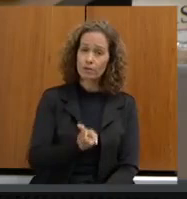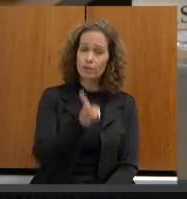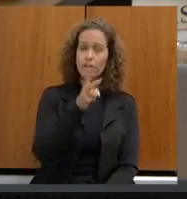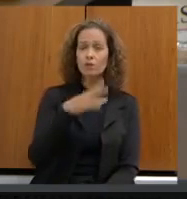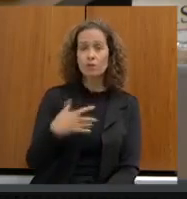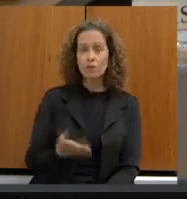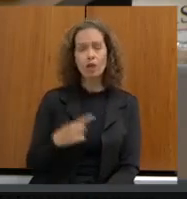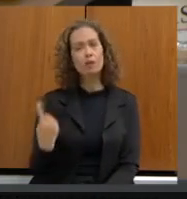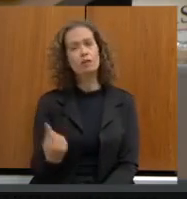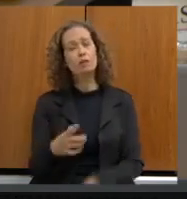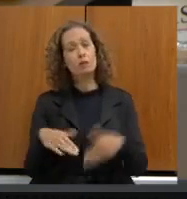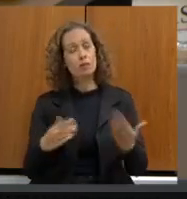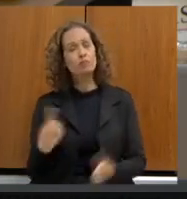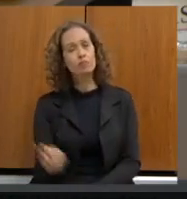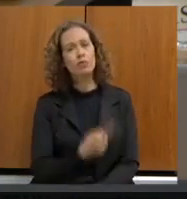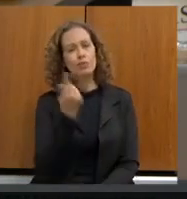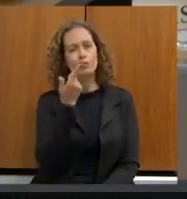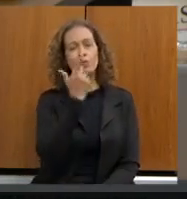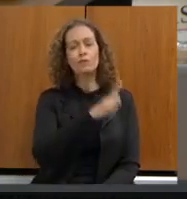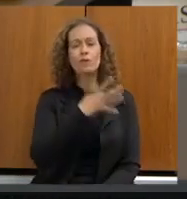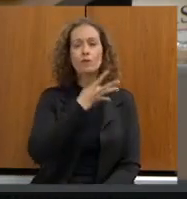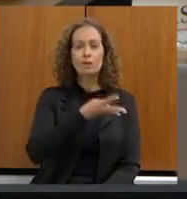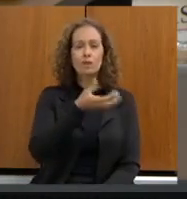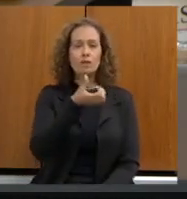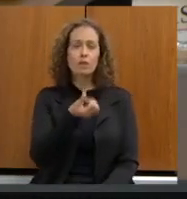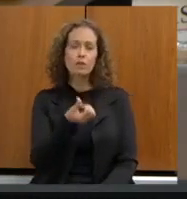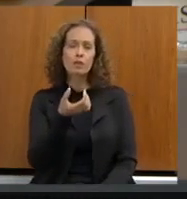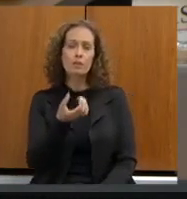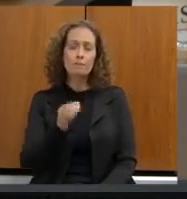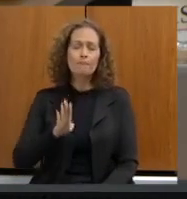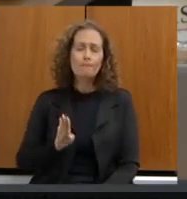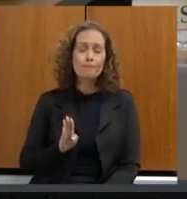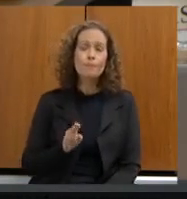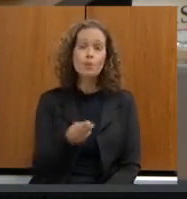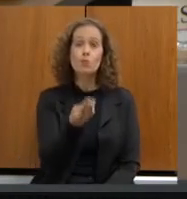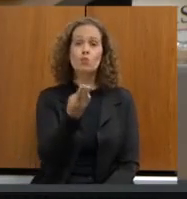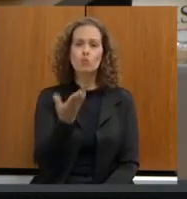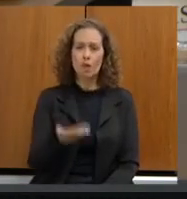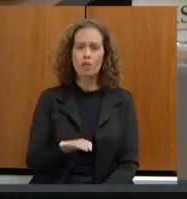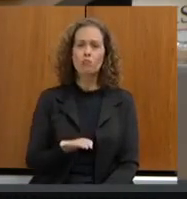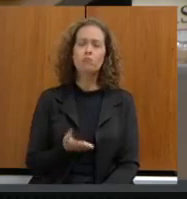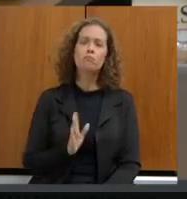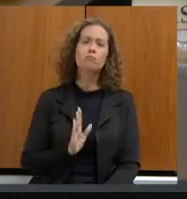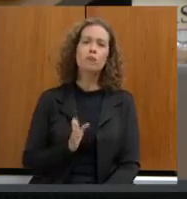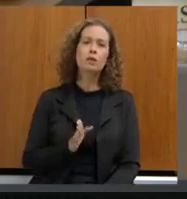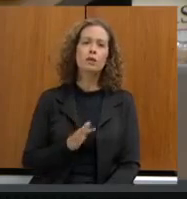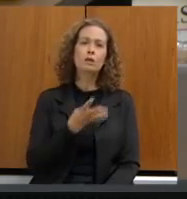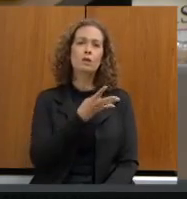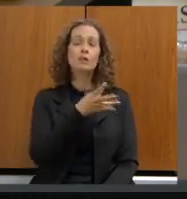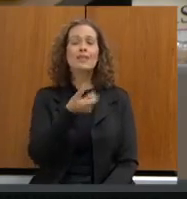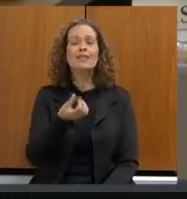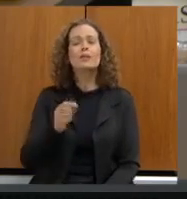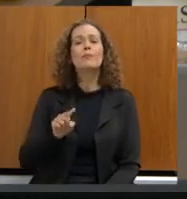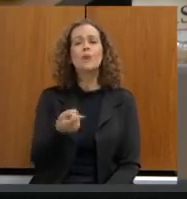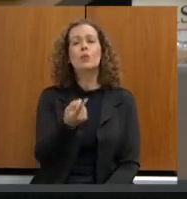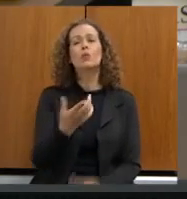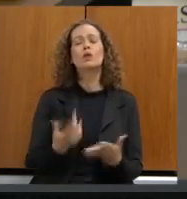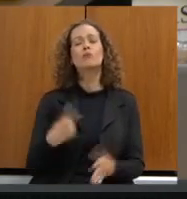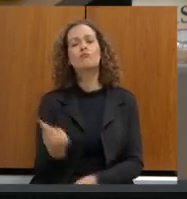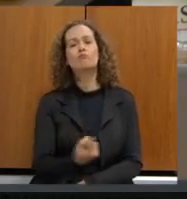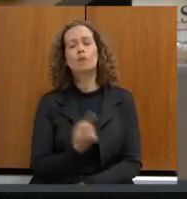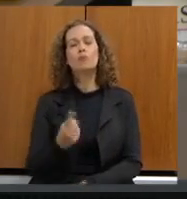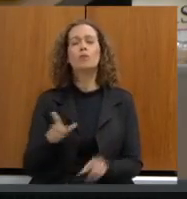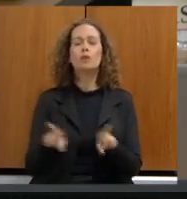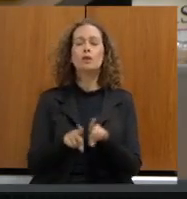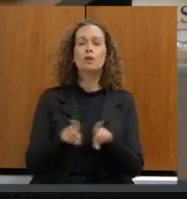então nós conseguimos 460 mil procedimentos farmacêutico Neste período foram realizados na nossa família policial e aqui a gente ciclo o